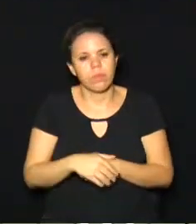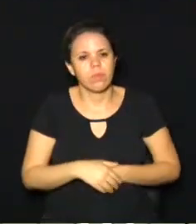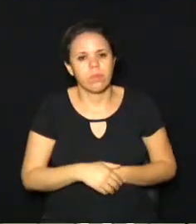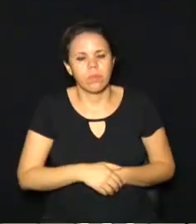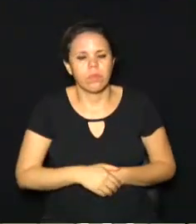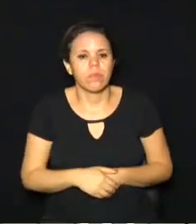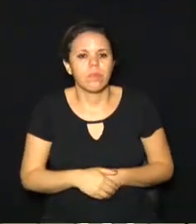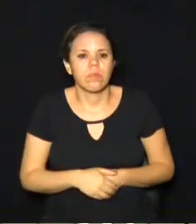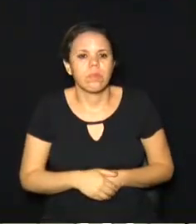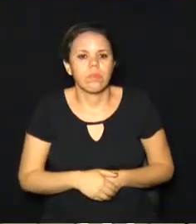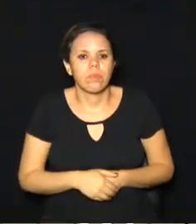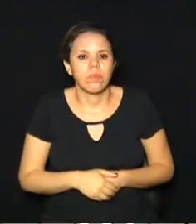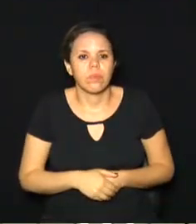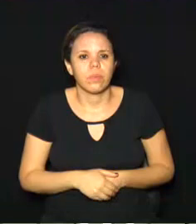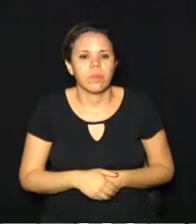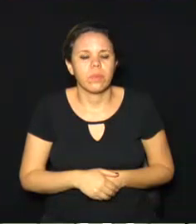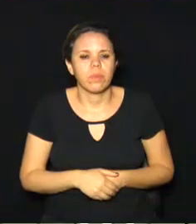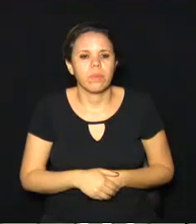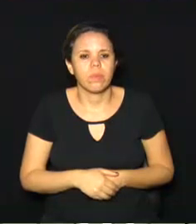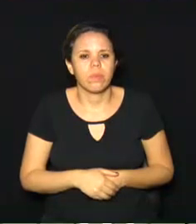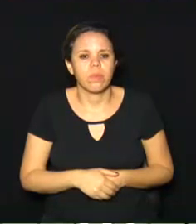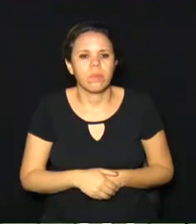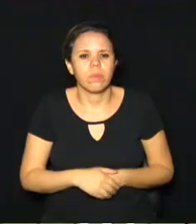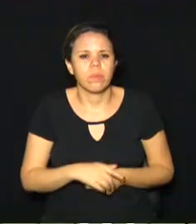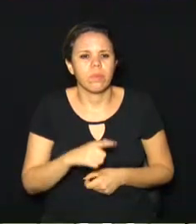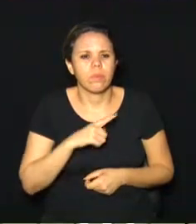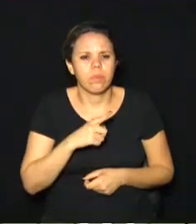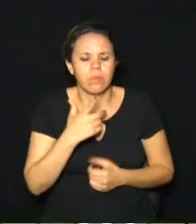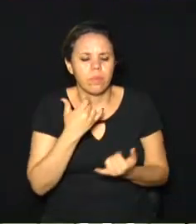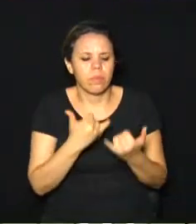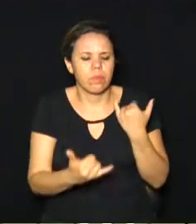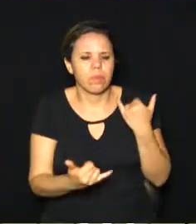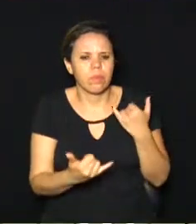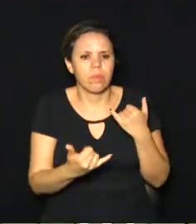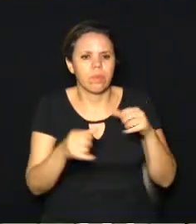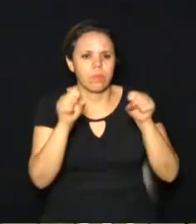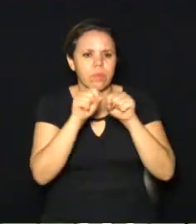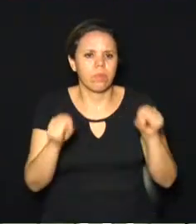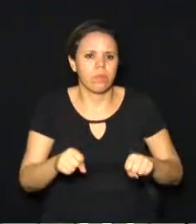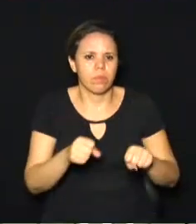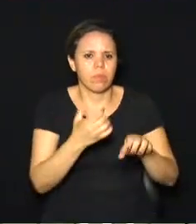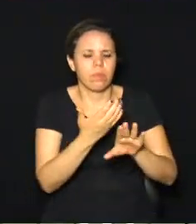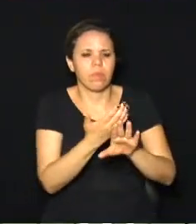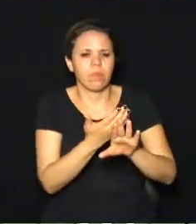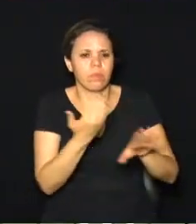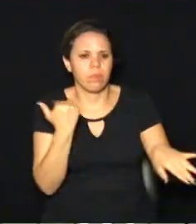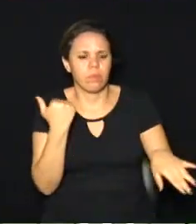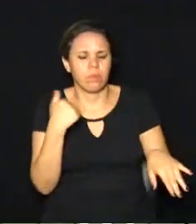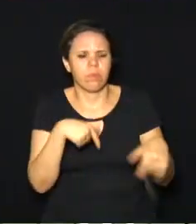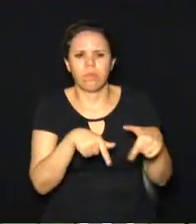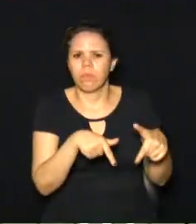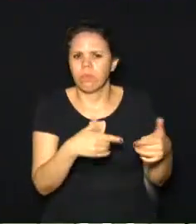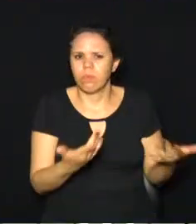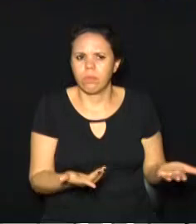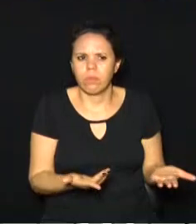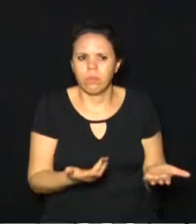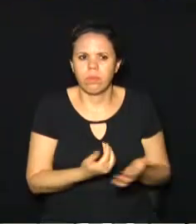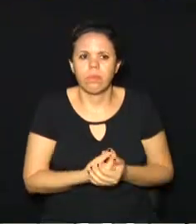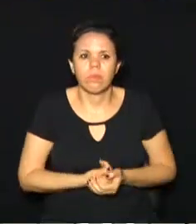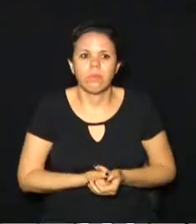educação infantil constam como se estivessem afastados no sistema, né? Um